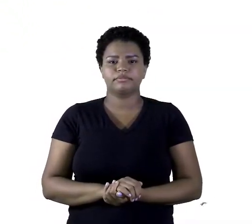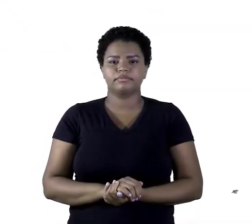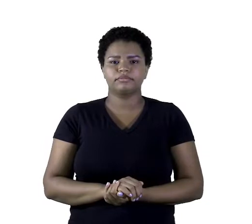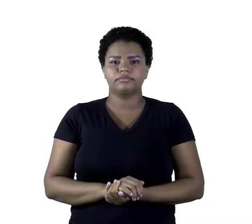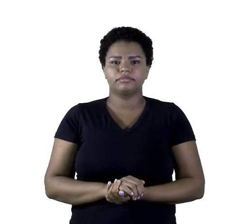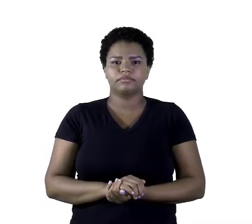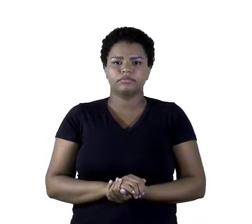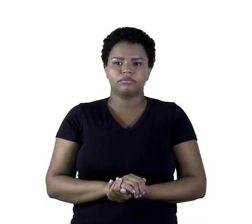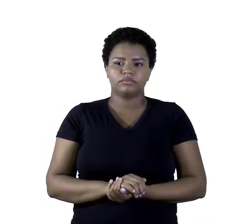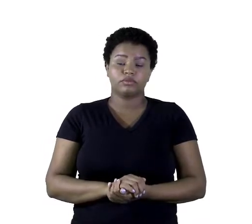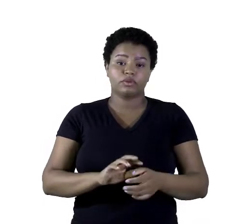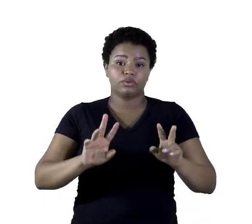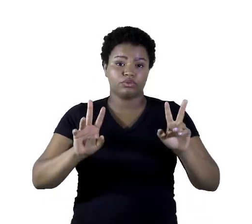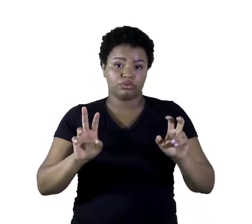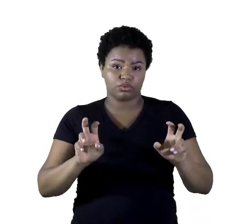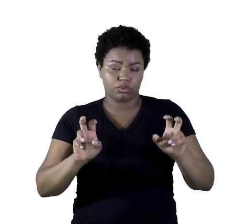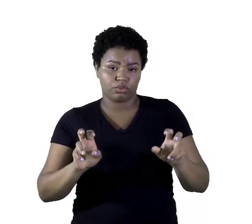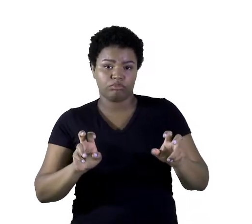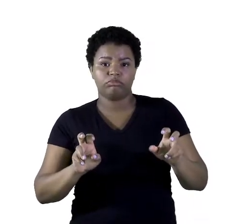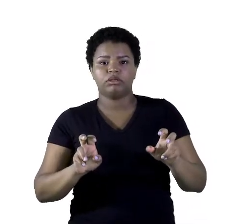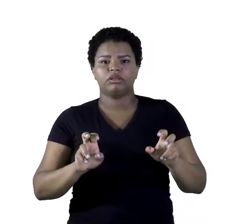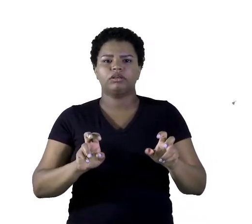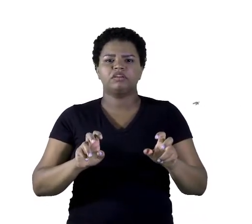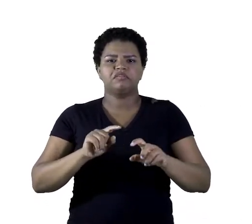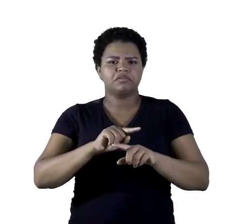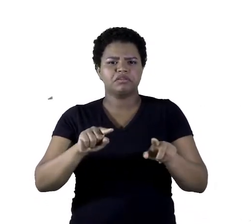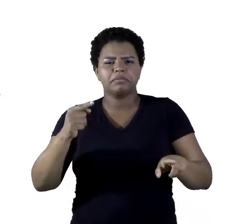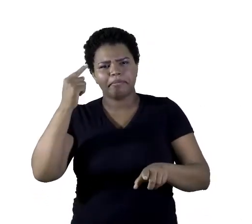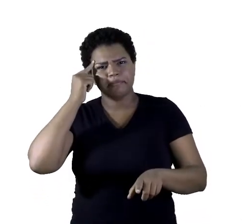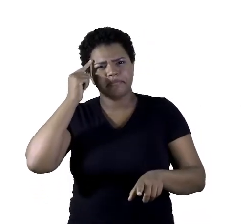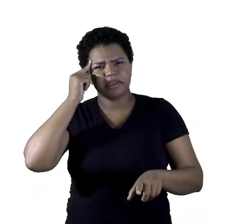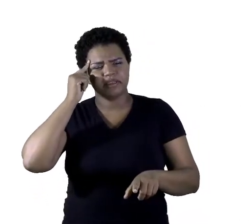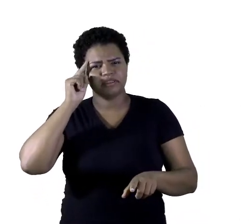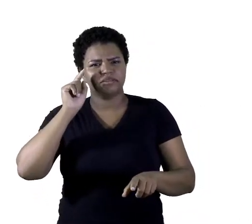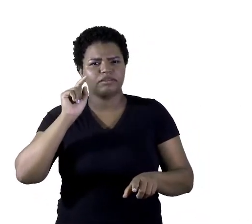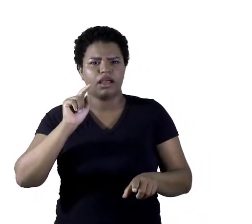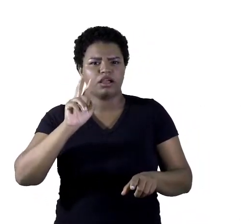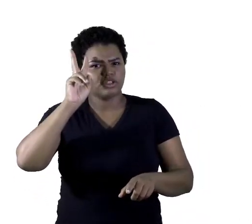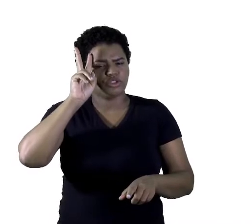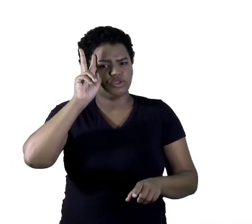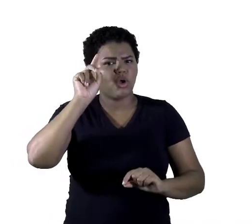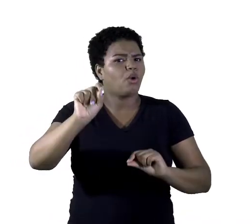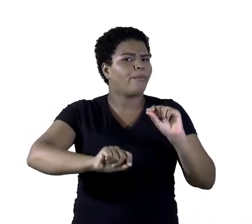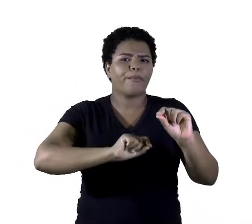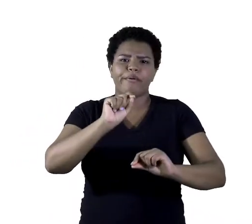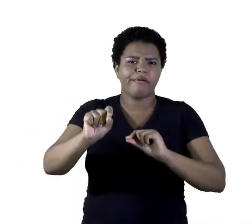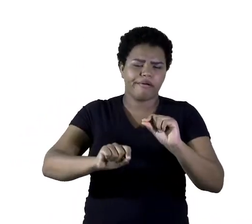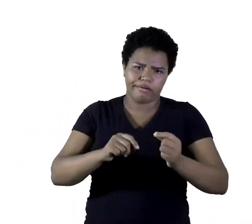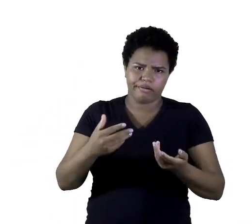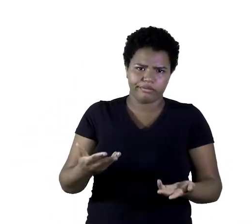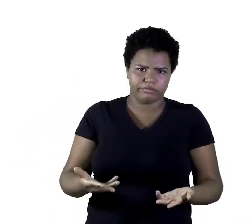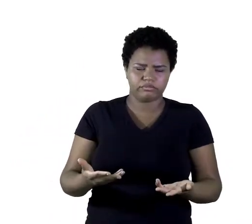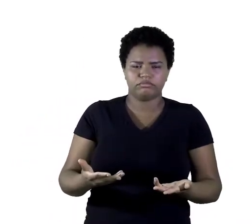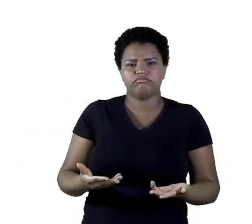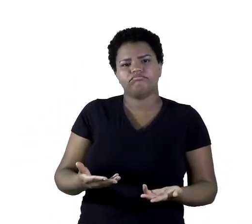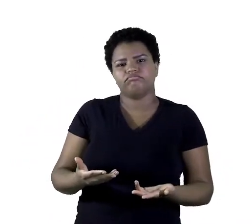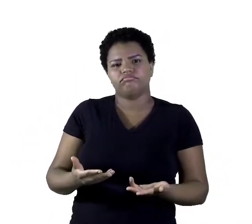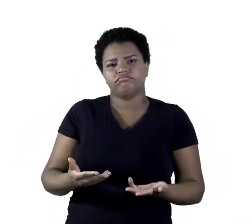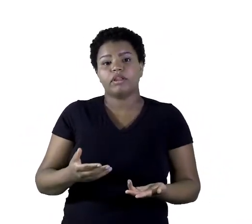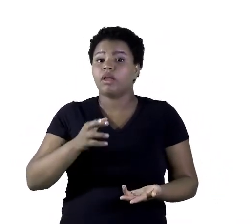onde se passa a história? E aí pula uma linha e vai responder. Você vai ler o texto e responder onde é que se passa a